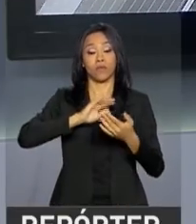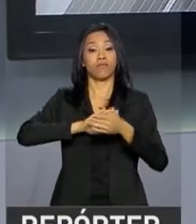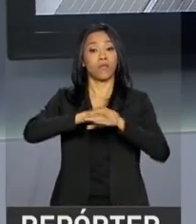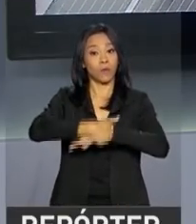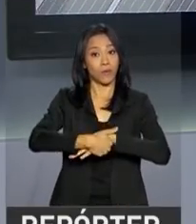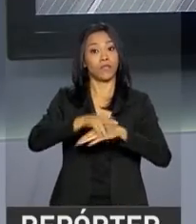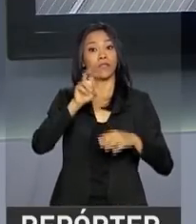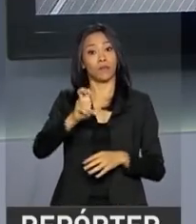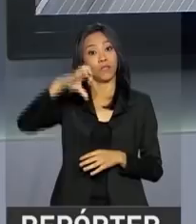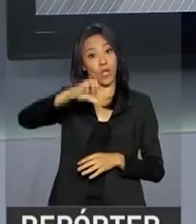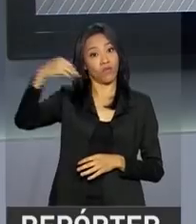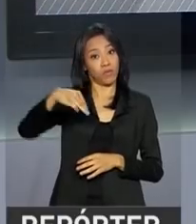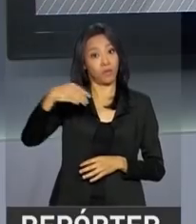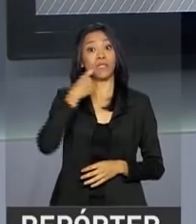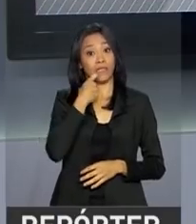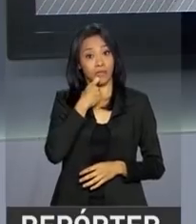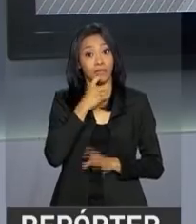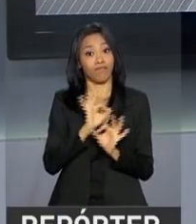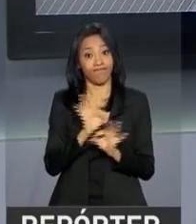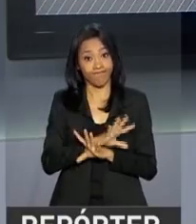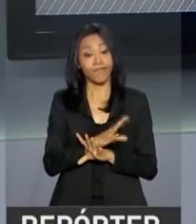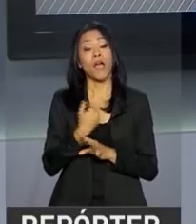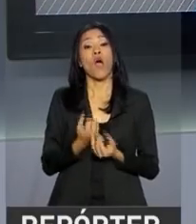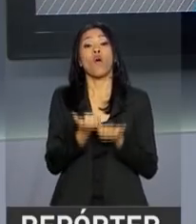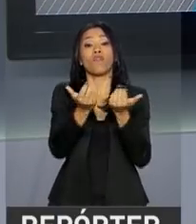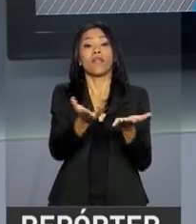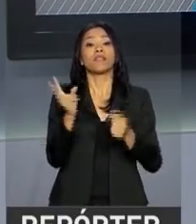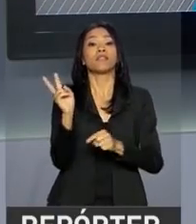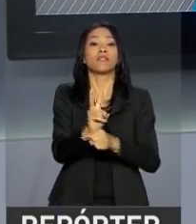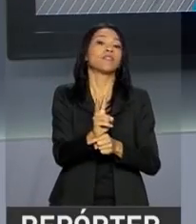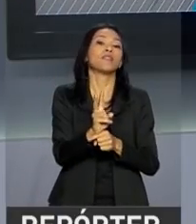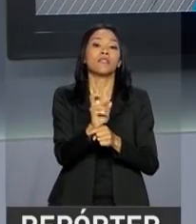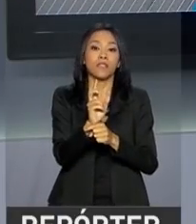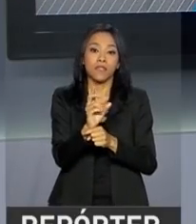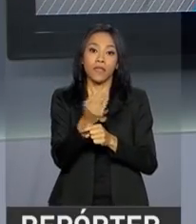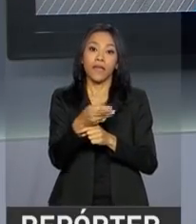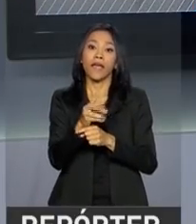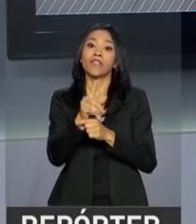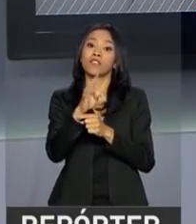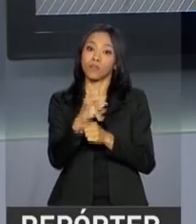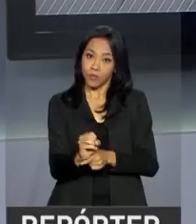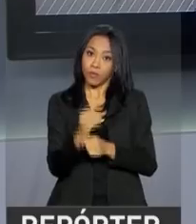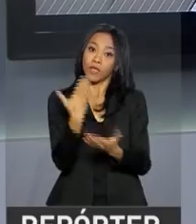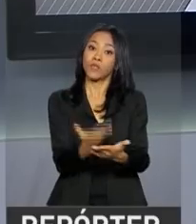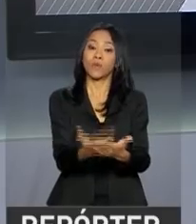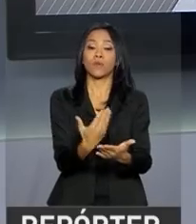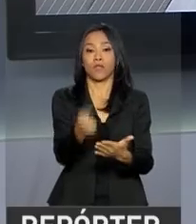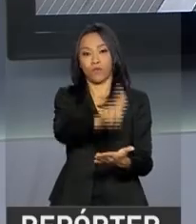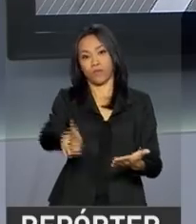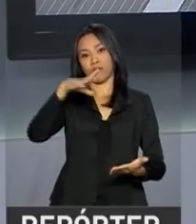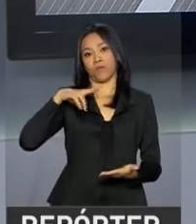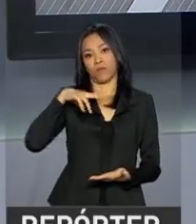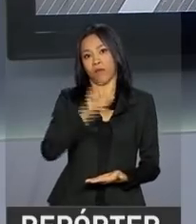desta sexta feira o programa oferece crédito para estudantes que cursarem o ensino superior em universidades privadas o prazo final